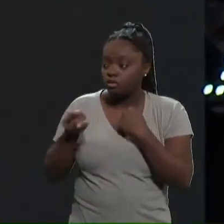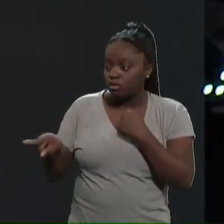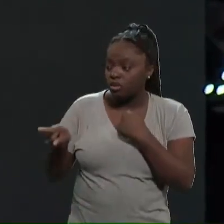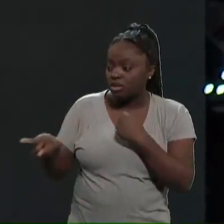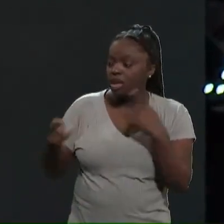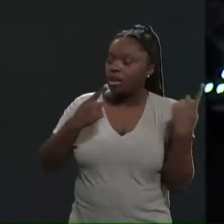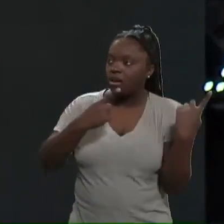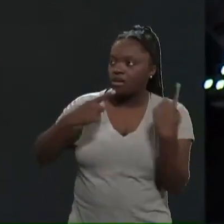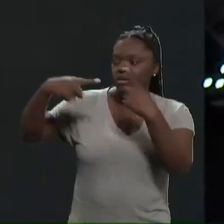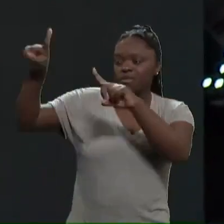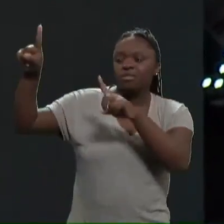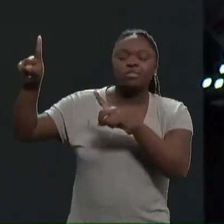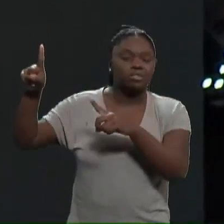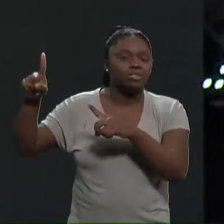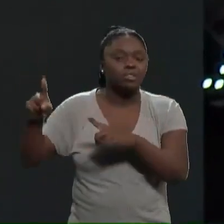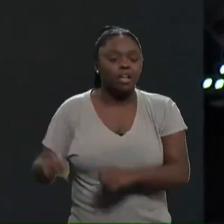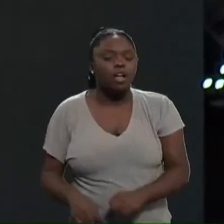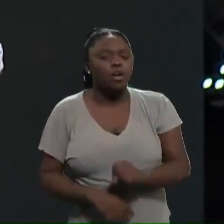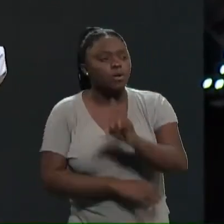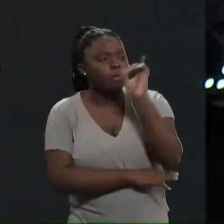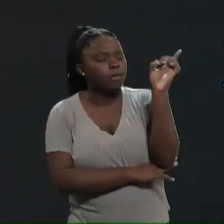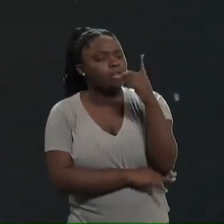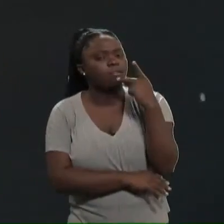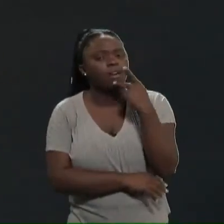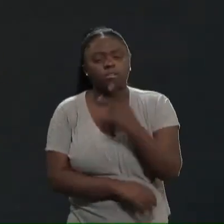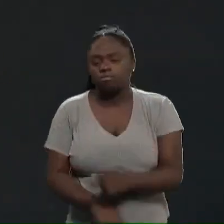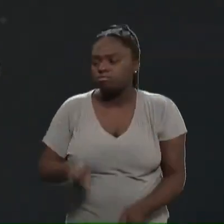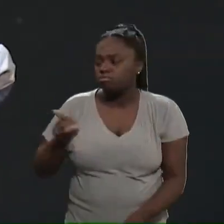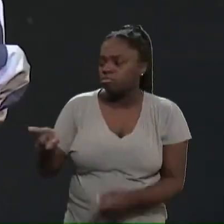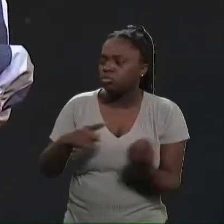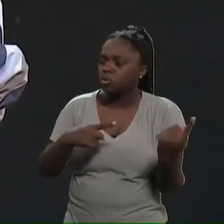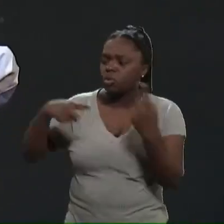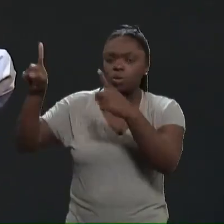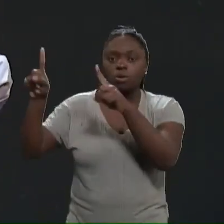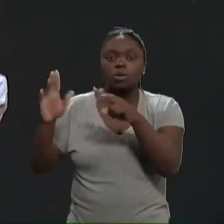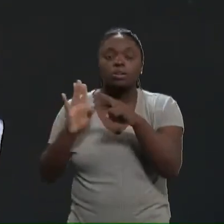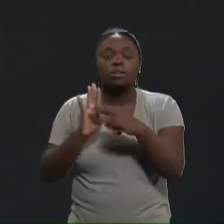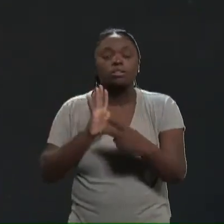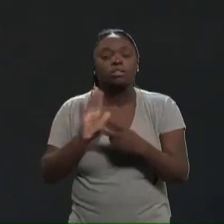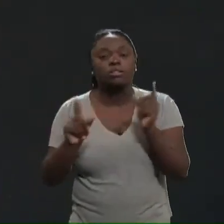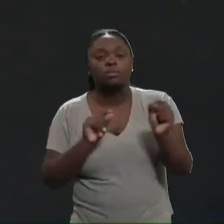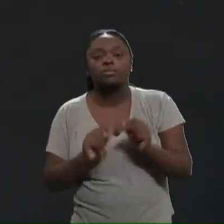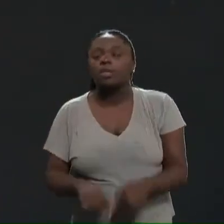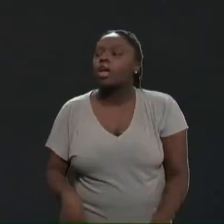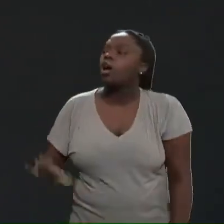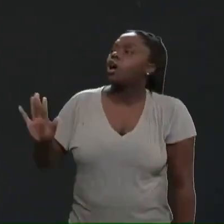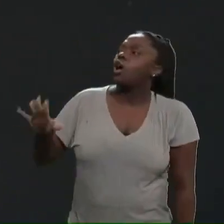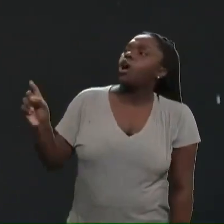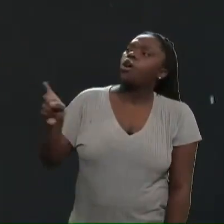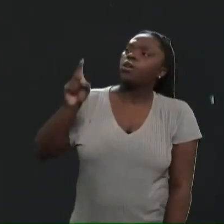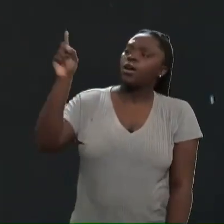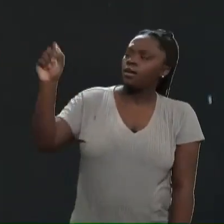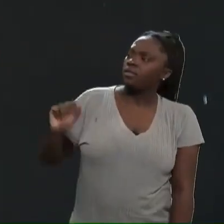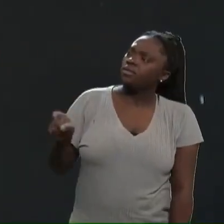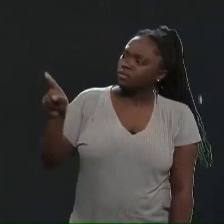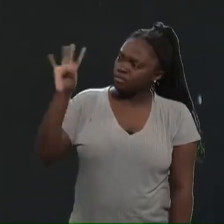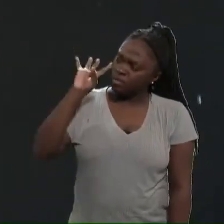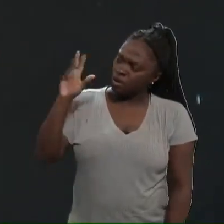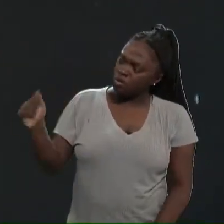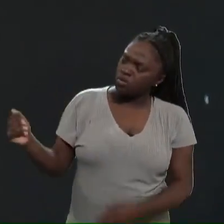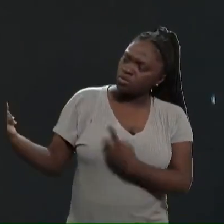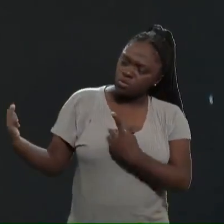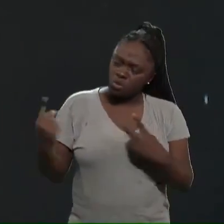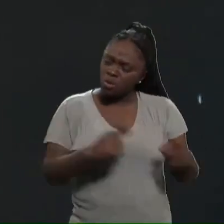afrontado. Quando Davi fala quem tens afrontado, sabe o que Davi está dizendo? Ei Golias, se achou que era contra